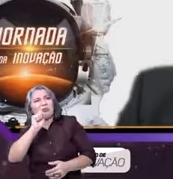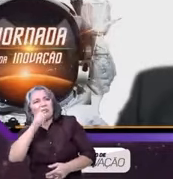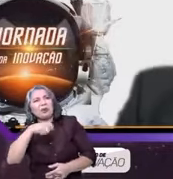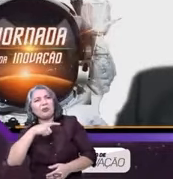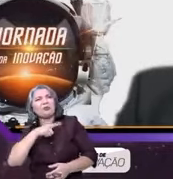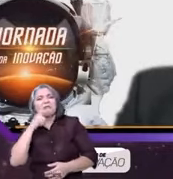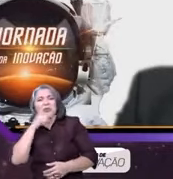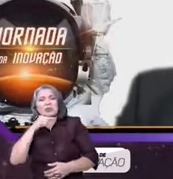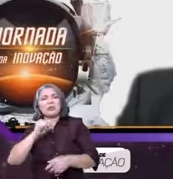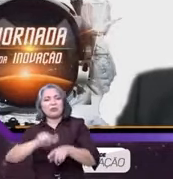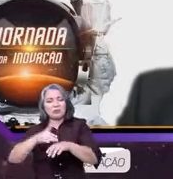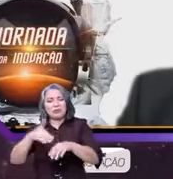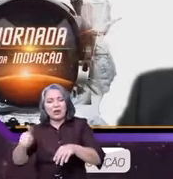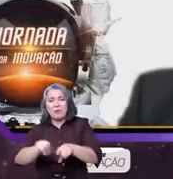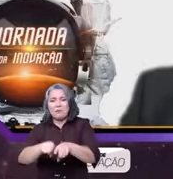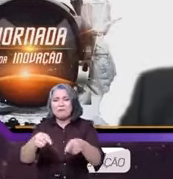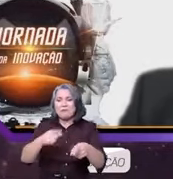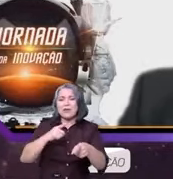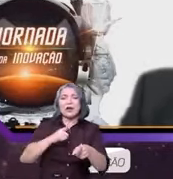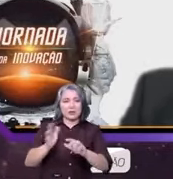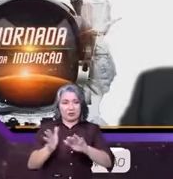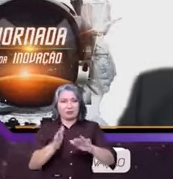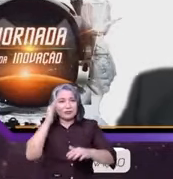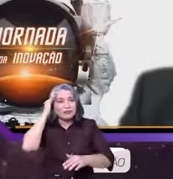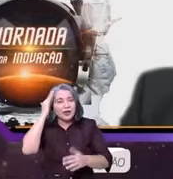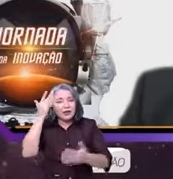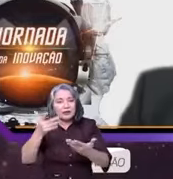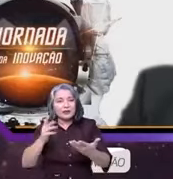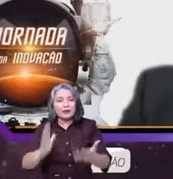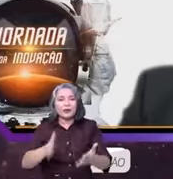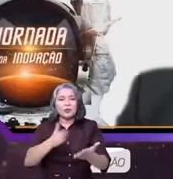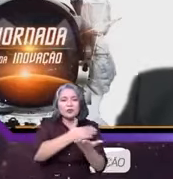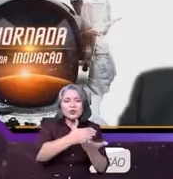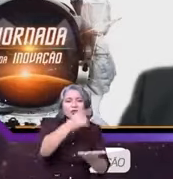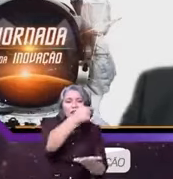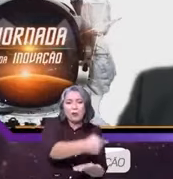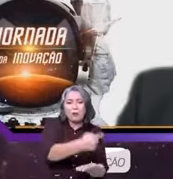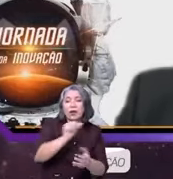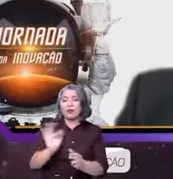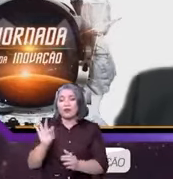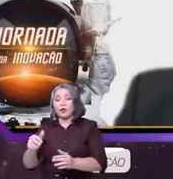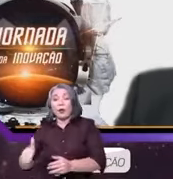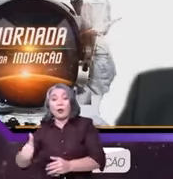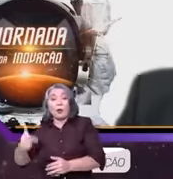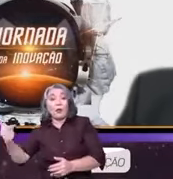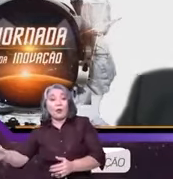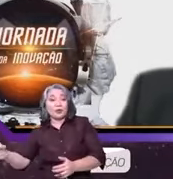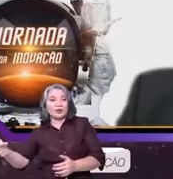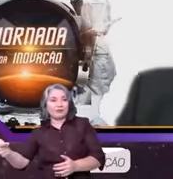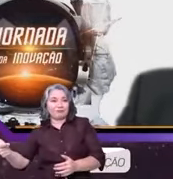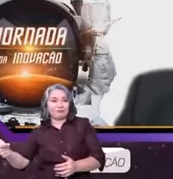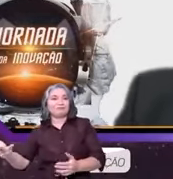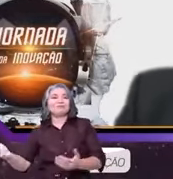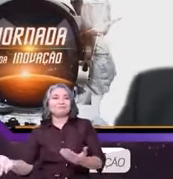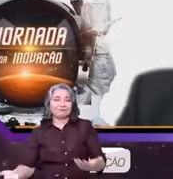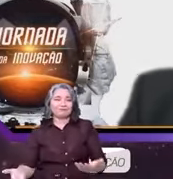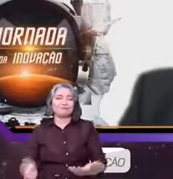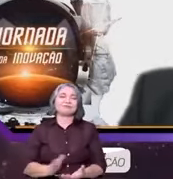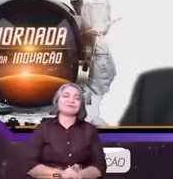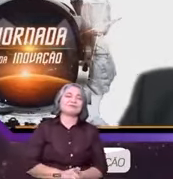e eu vou ajustando para isso. Então pode ser que a minha visão inicial seja uma, no final eu tenho uma visão mais adequada para atender ele